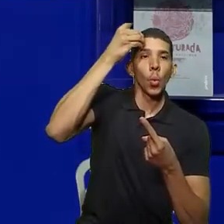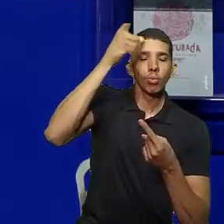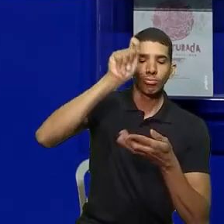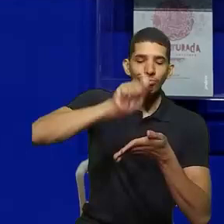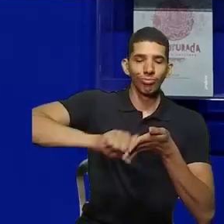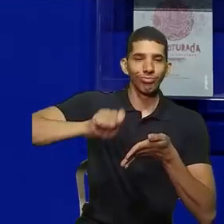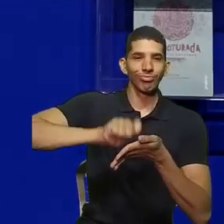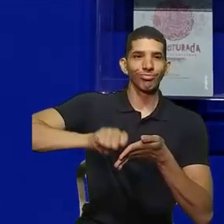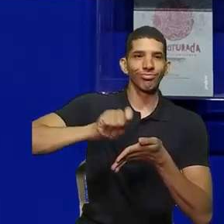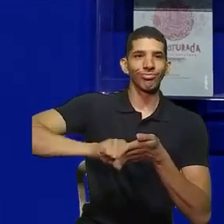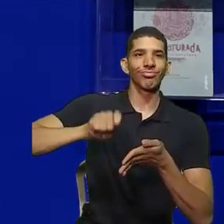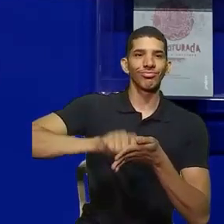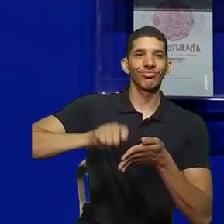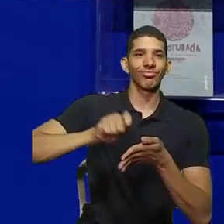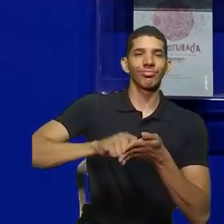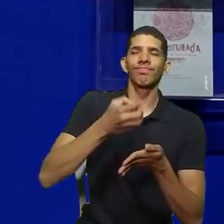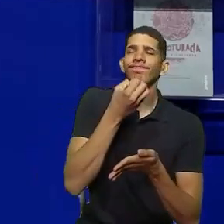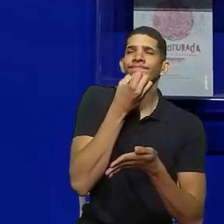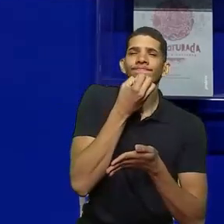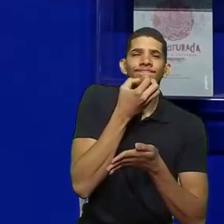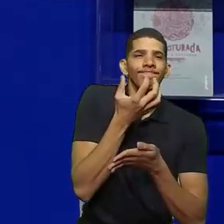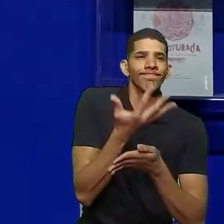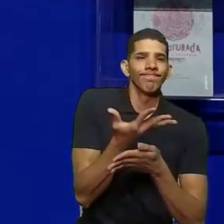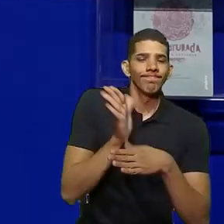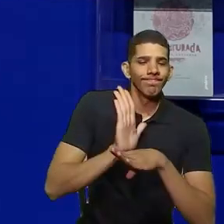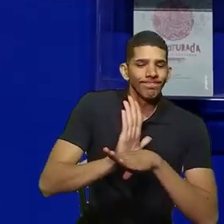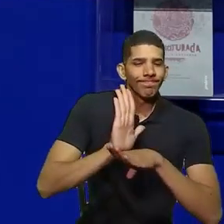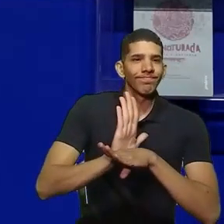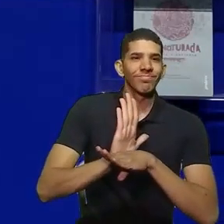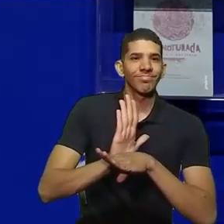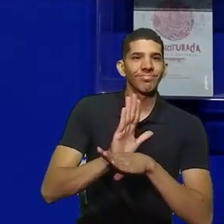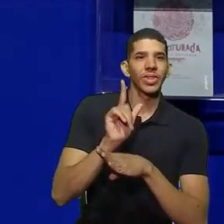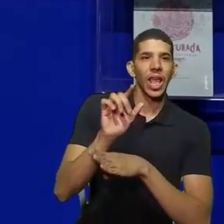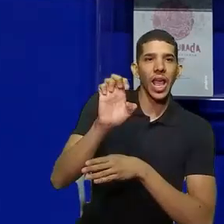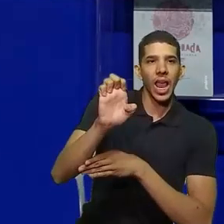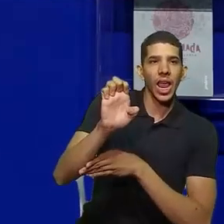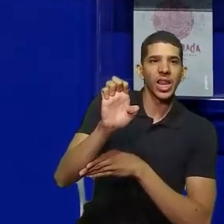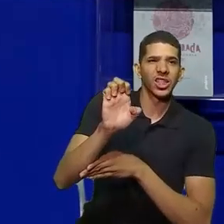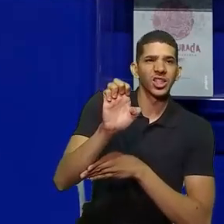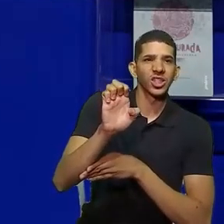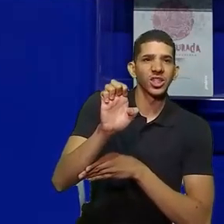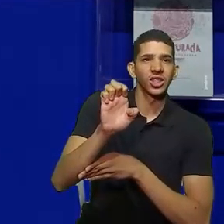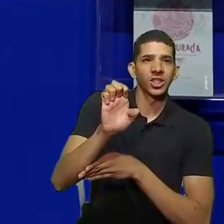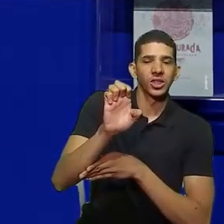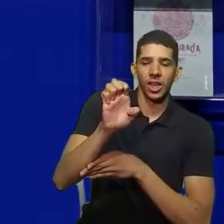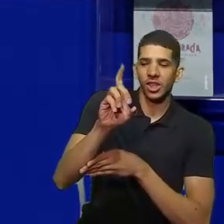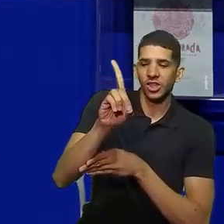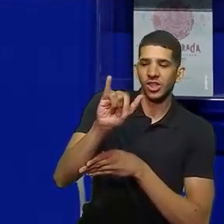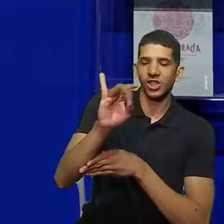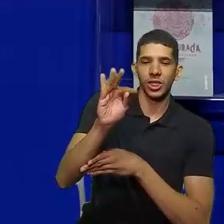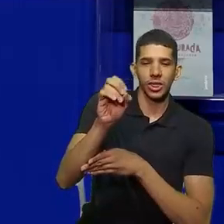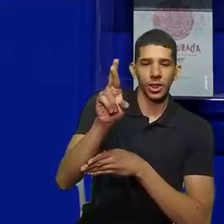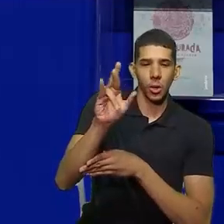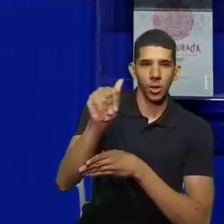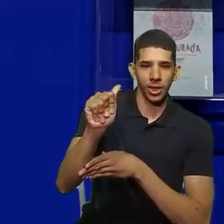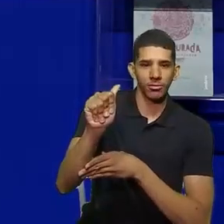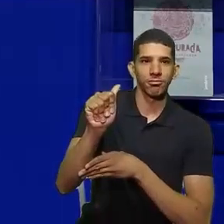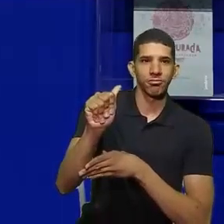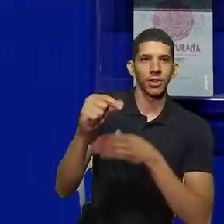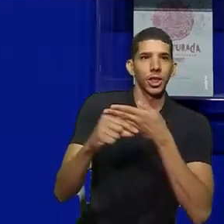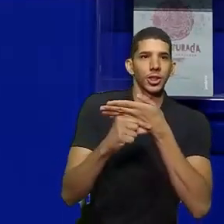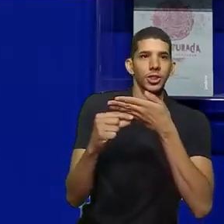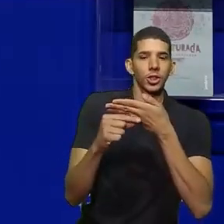Fabiano intercedeu e que bom que a editora Palas entendeu a importância.